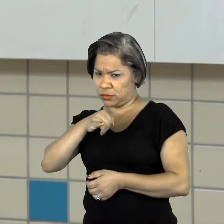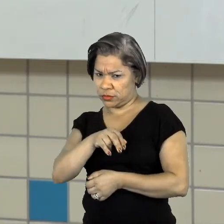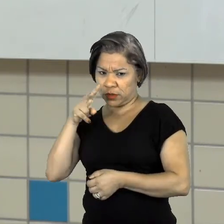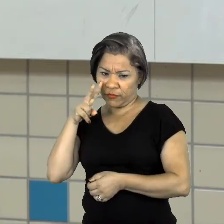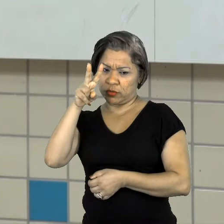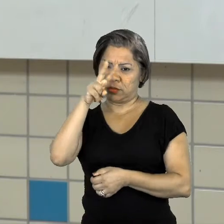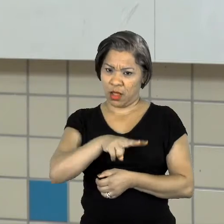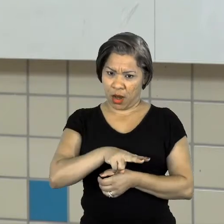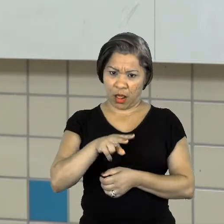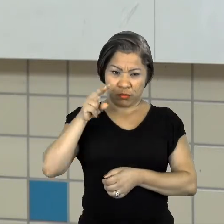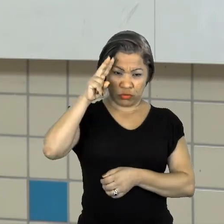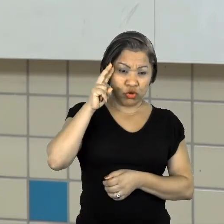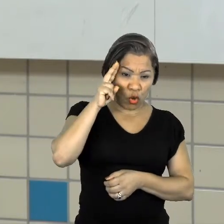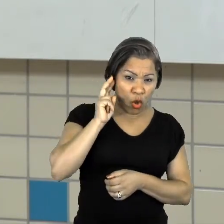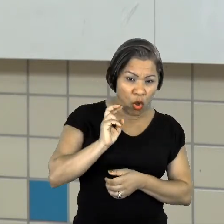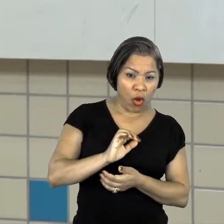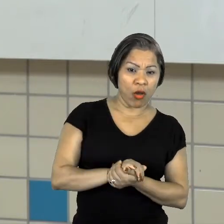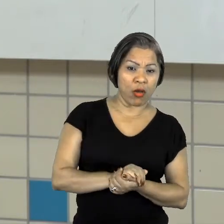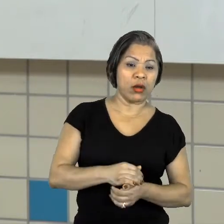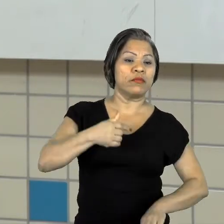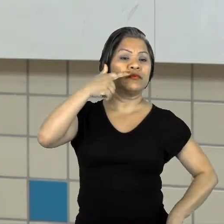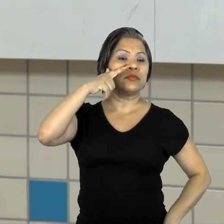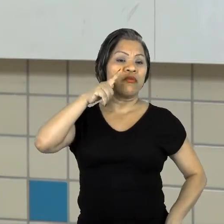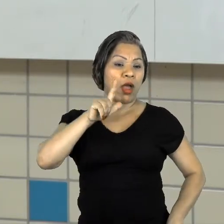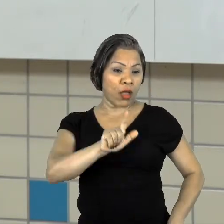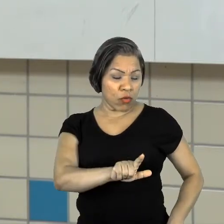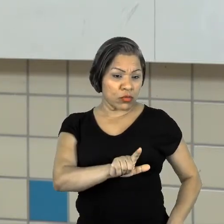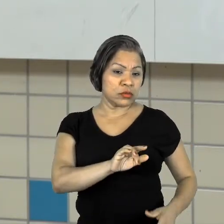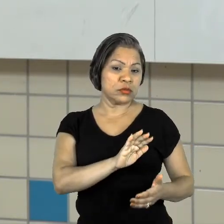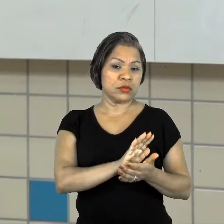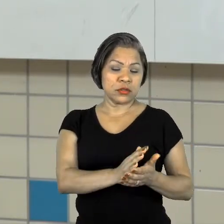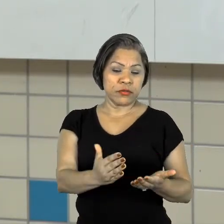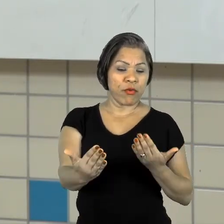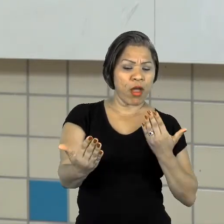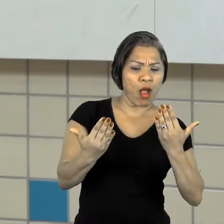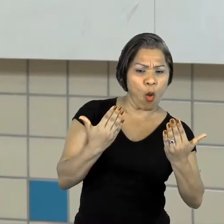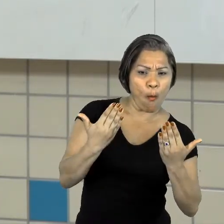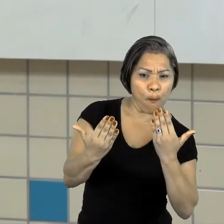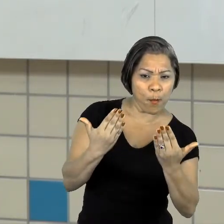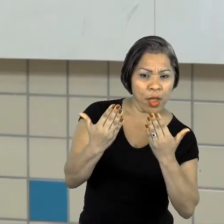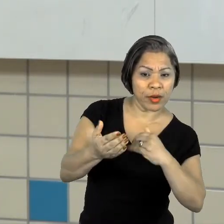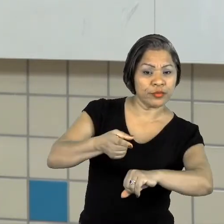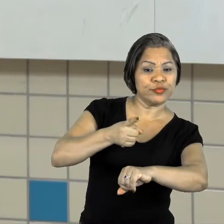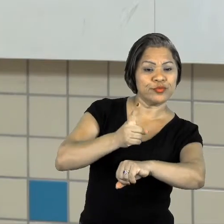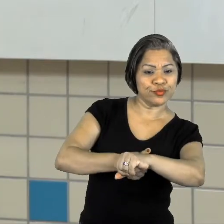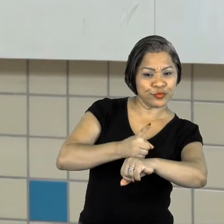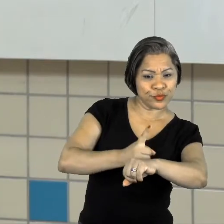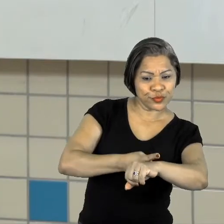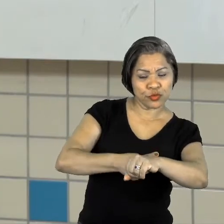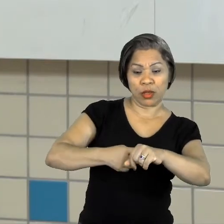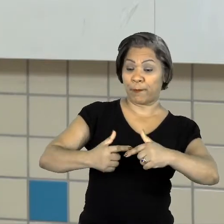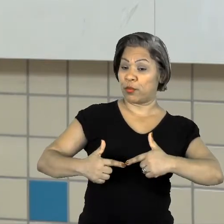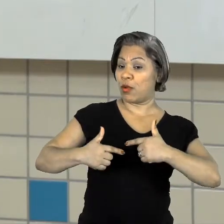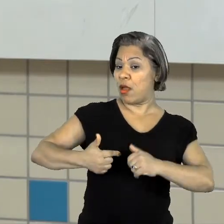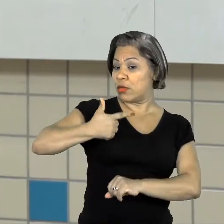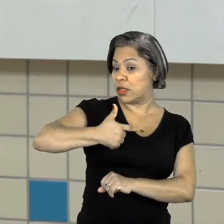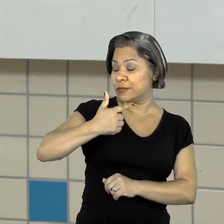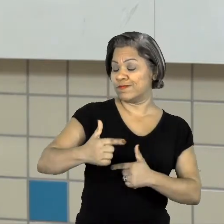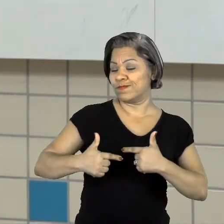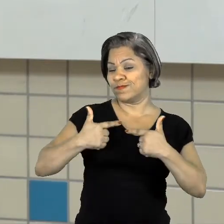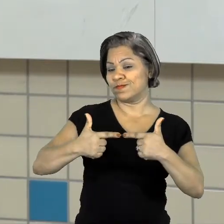vai conseguir fazer essa associação com o tempo que nós tivemos aí da Segunda Guerra.